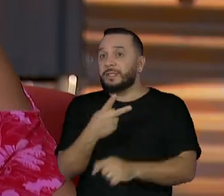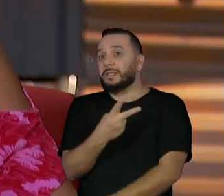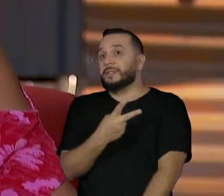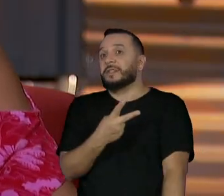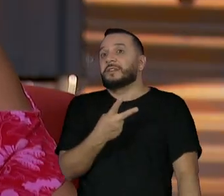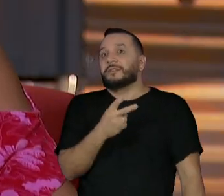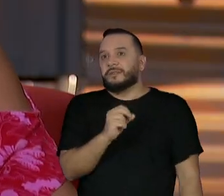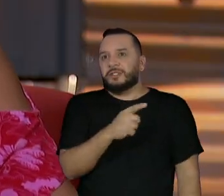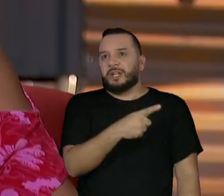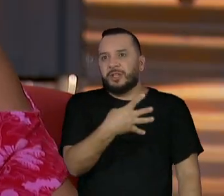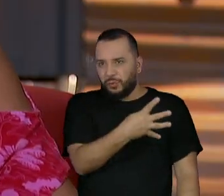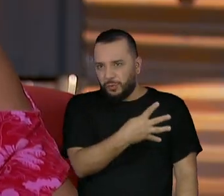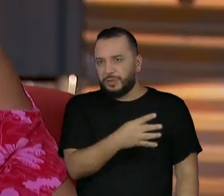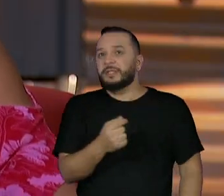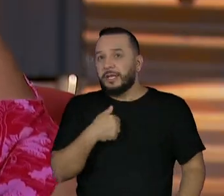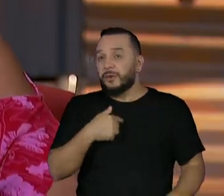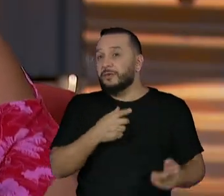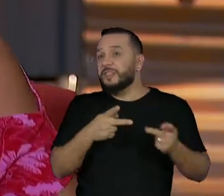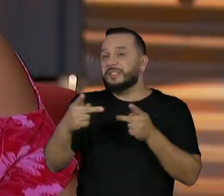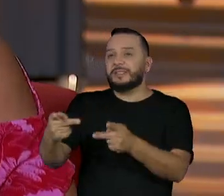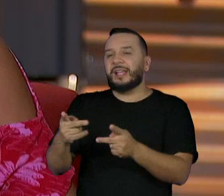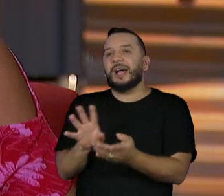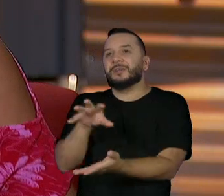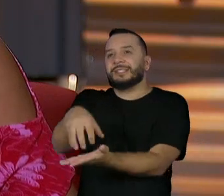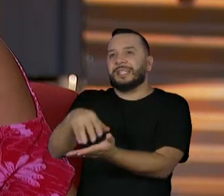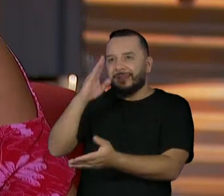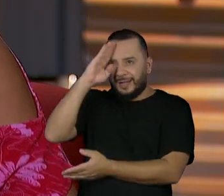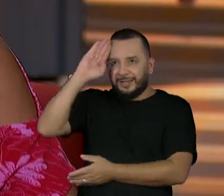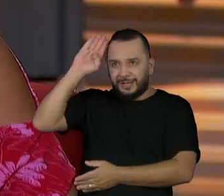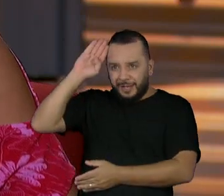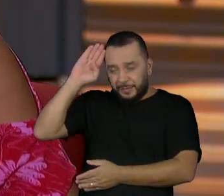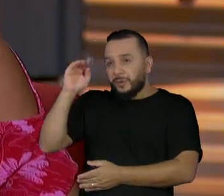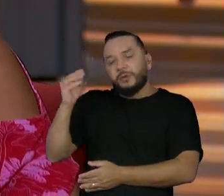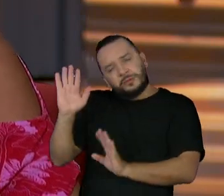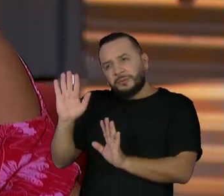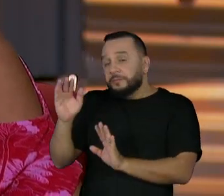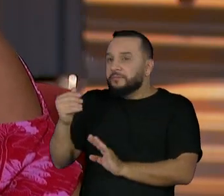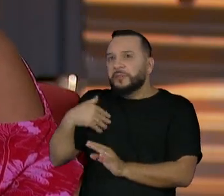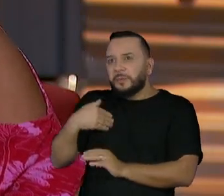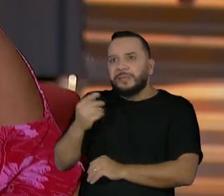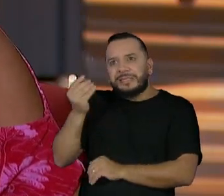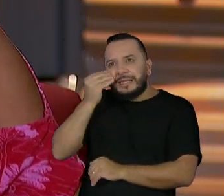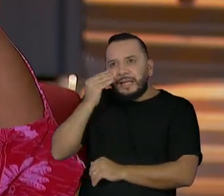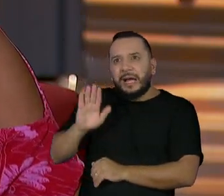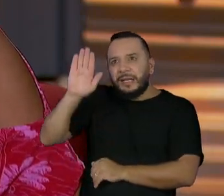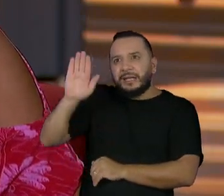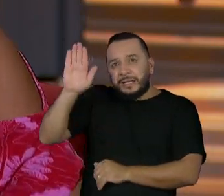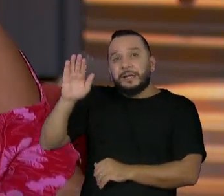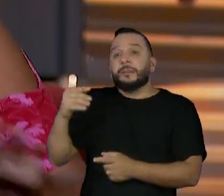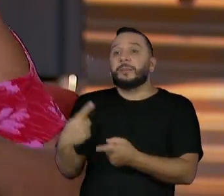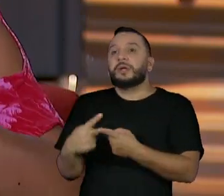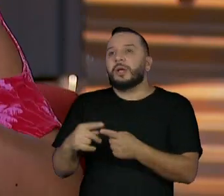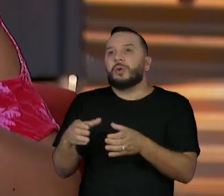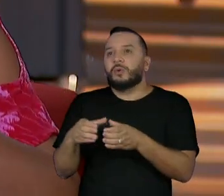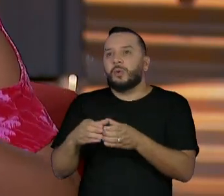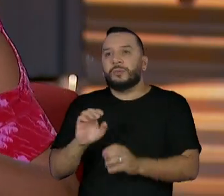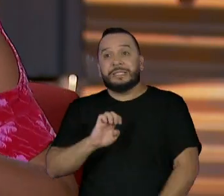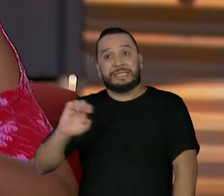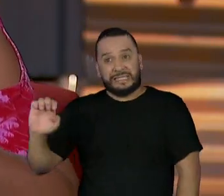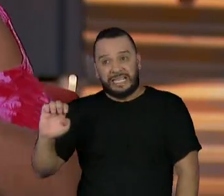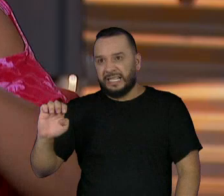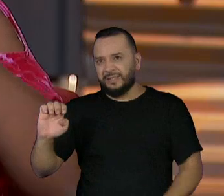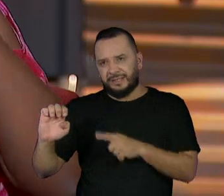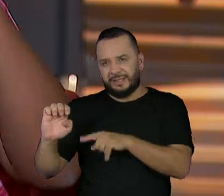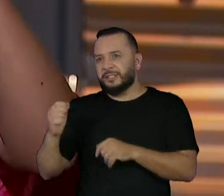falou, vamos disputar o centro acadêmico. E a gente não acreditava que ia ganhar a taça. Era possível. Porque era uma chapa de esquerda, que era absolutamente